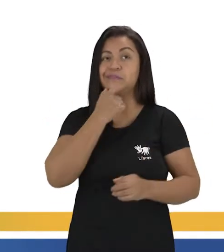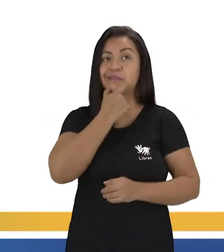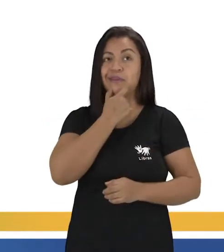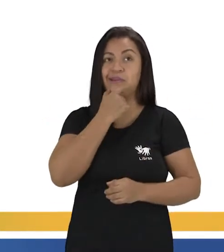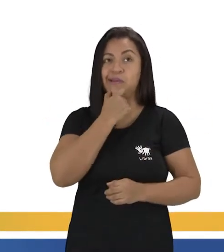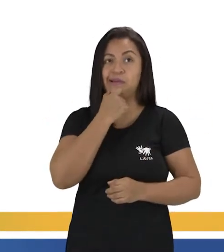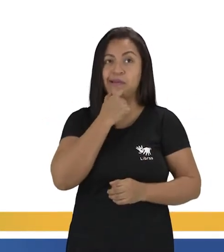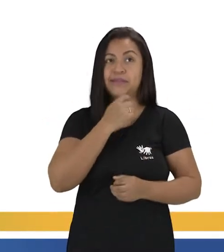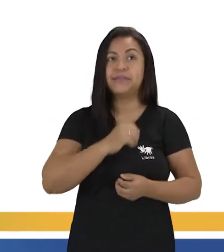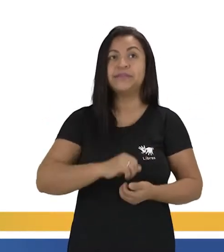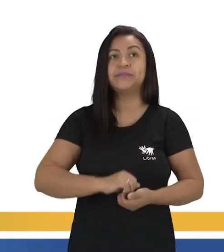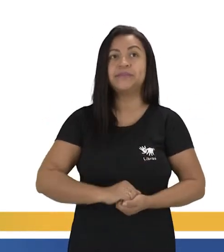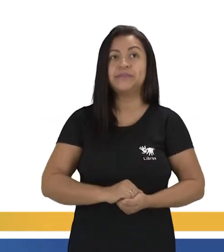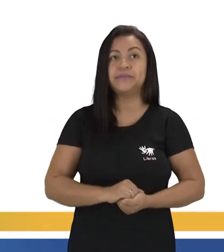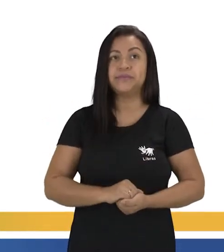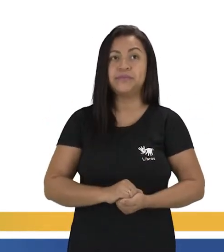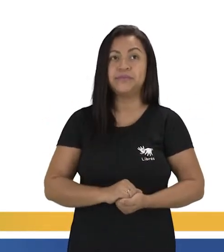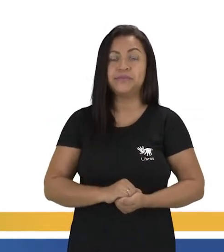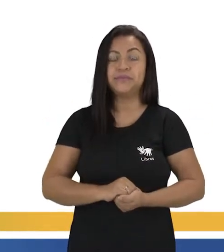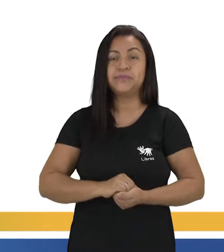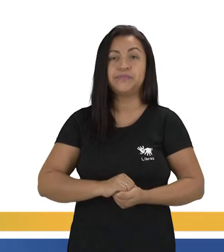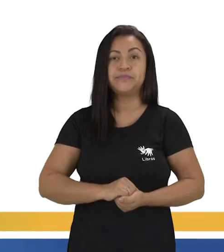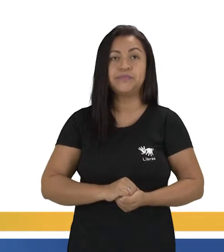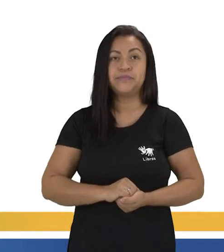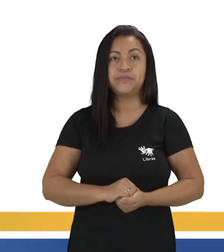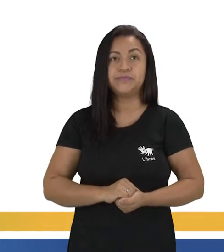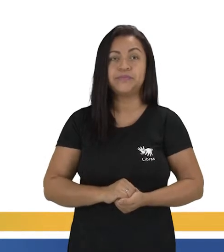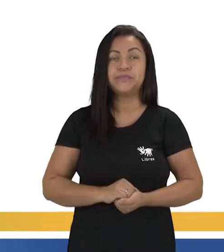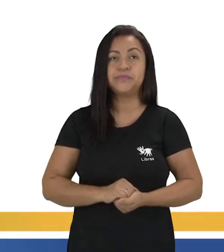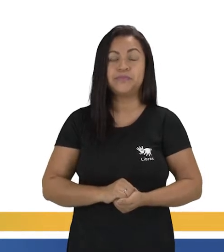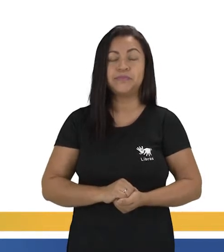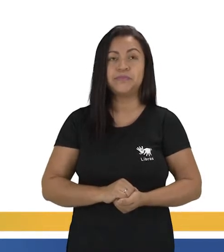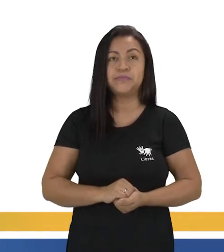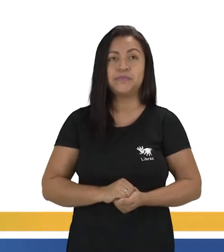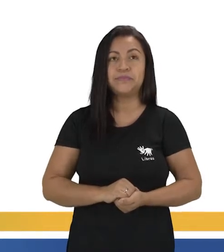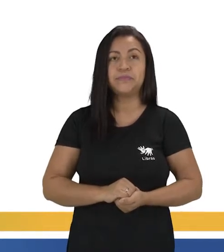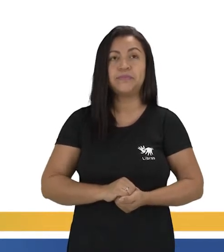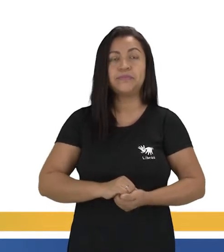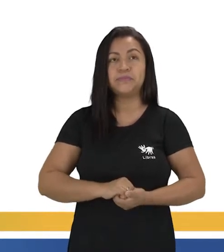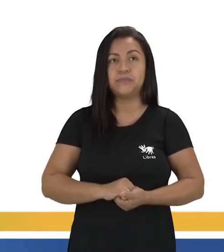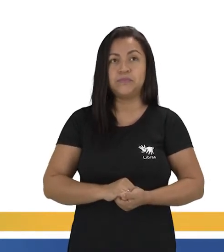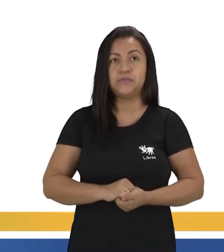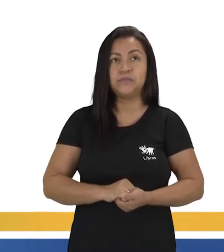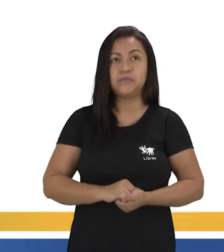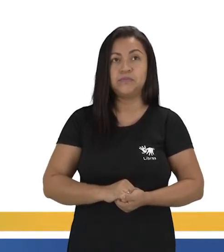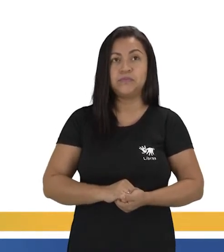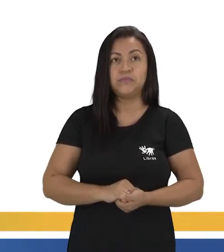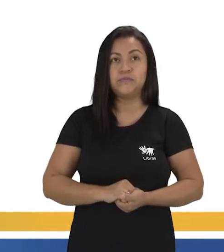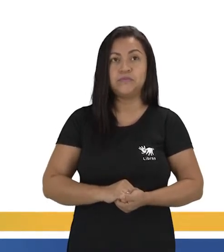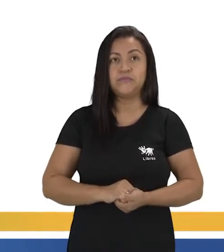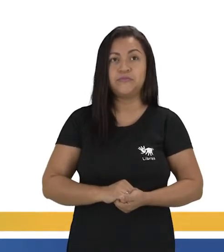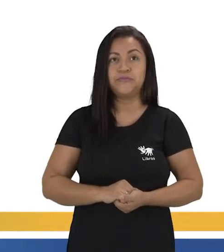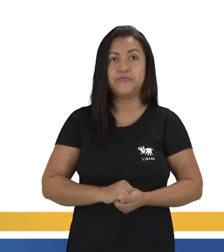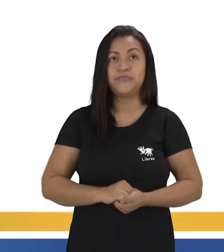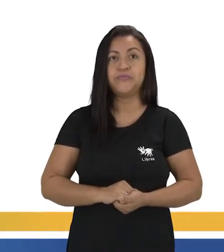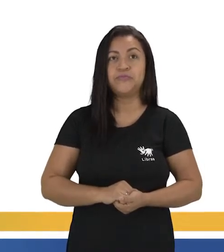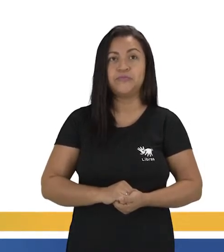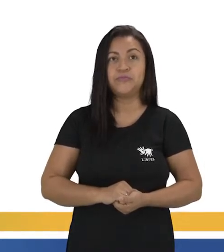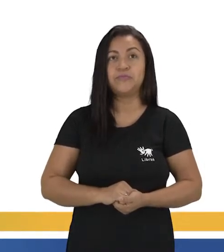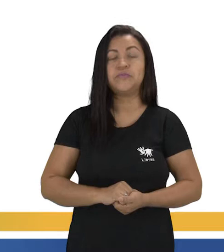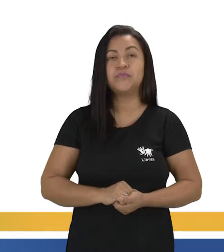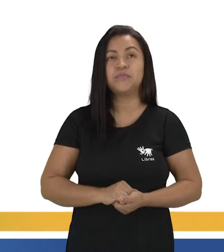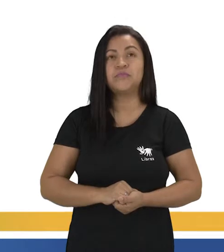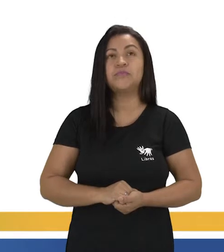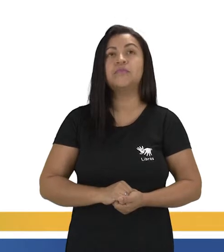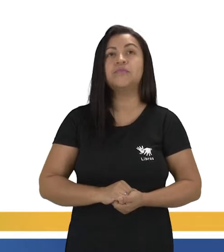nós temos aqui na tela o primeiro exemplo. She had earned a lot of money. She had